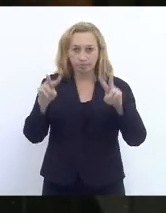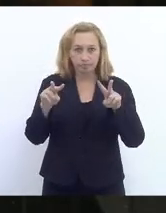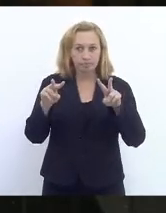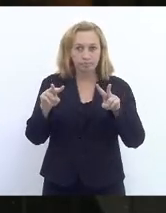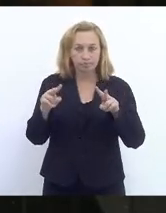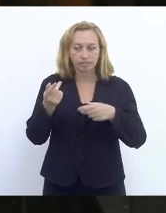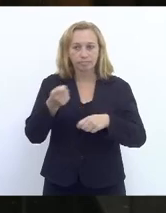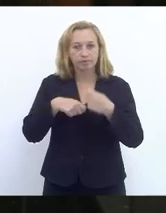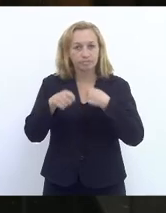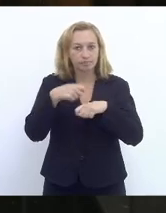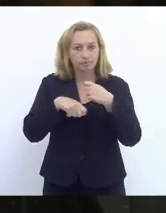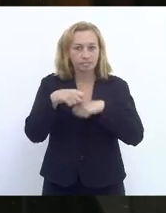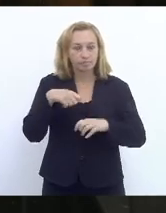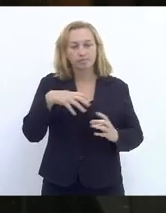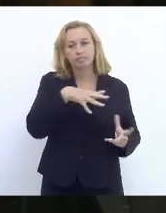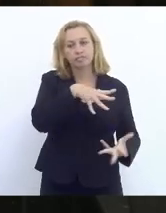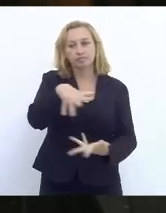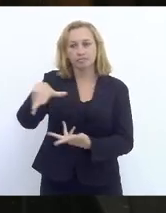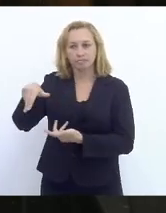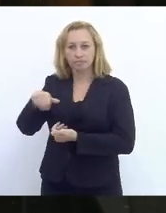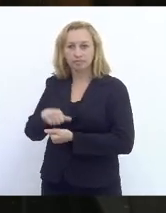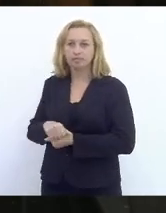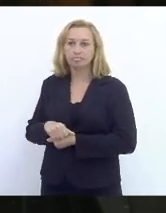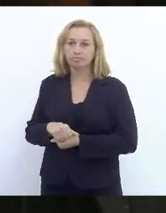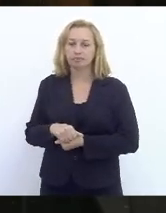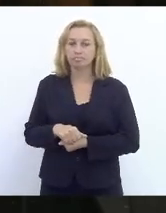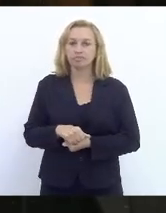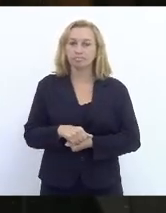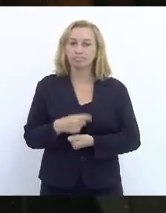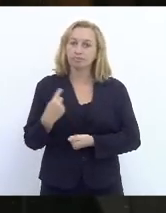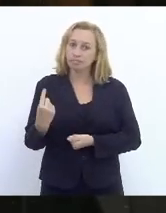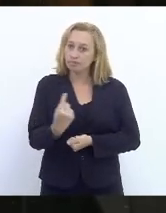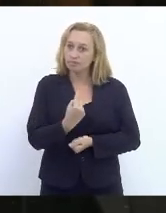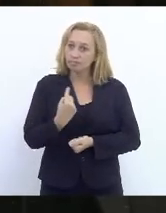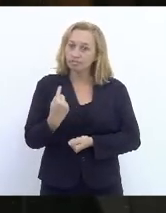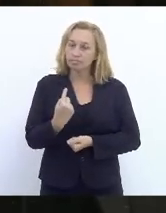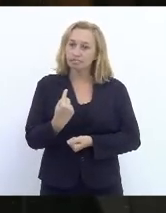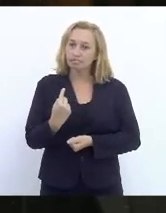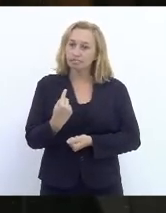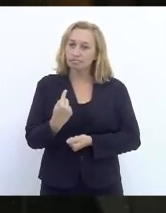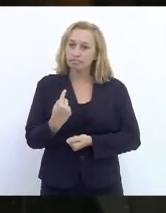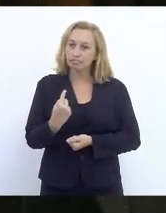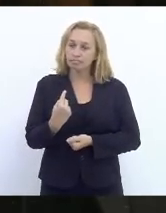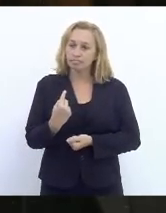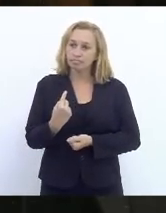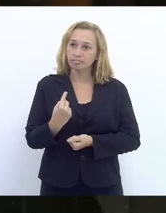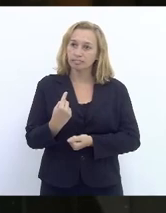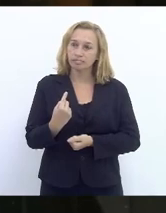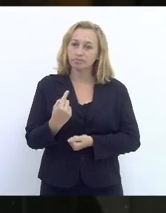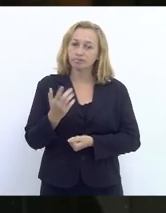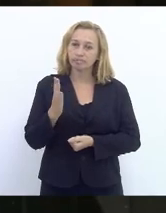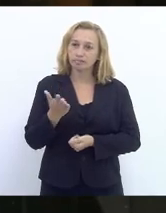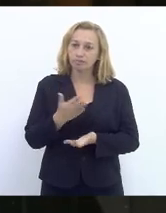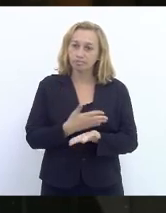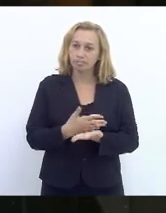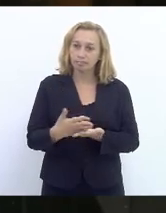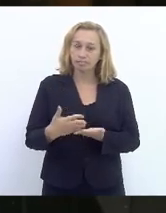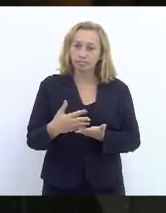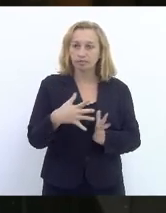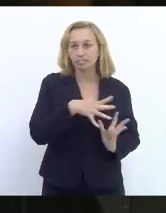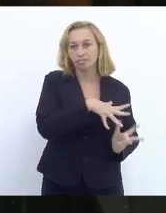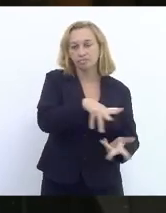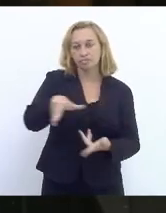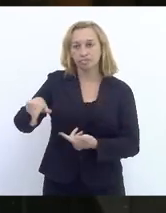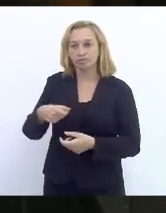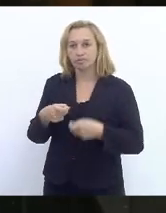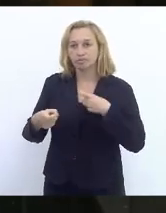da economia Global nós estamos em plena a guerra mundial Só